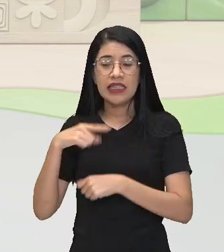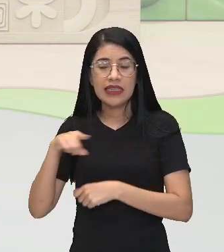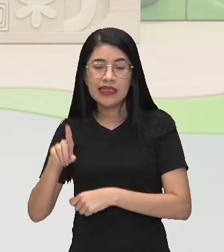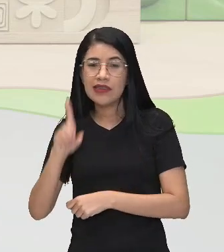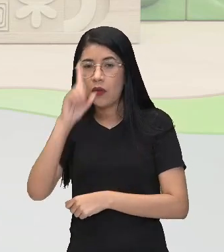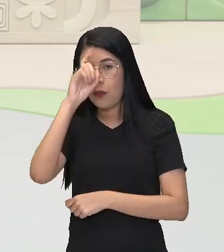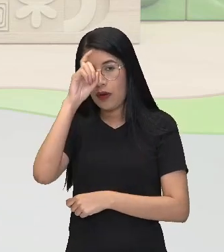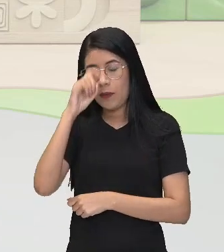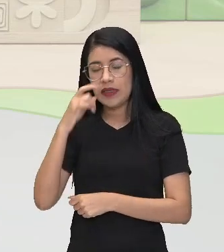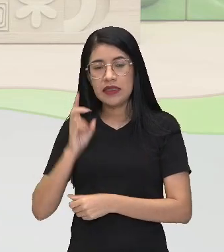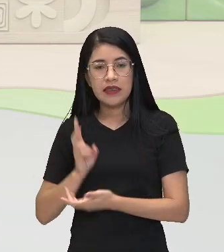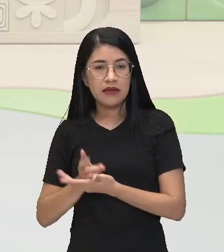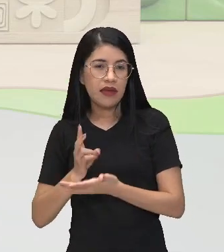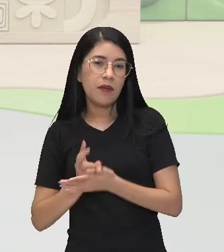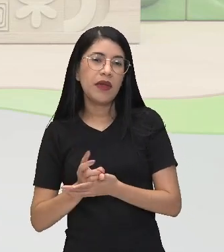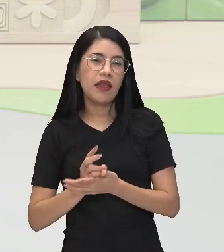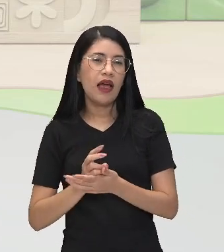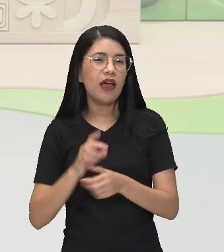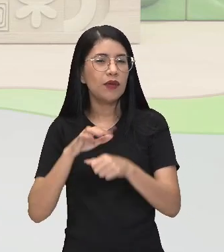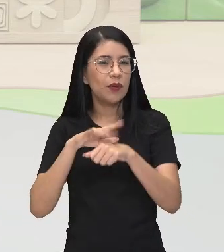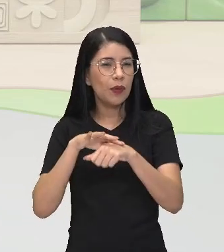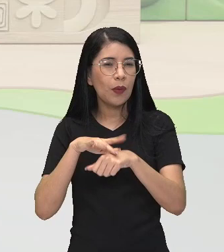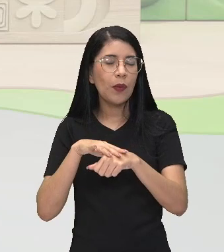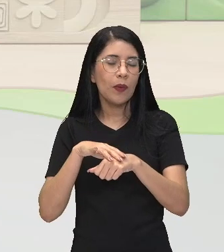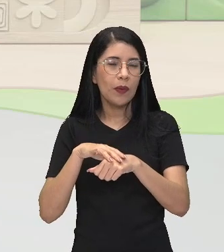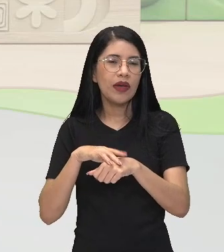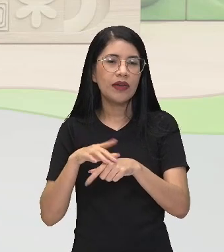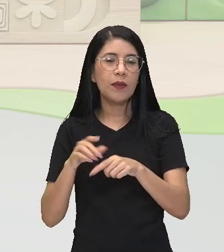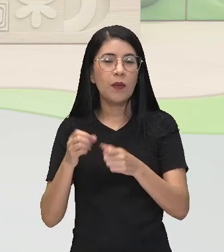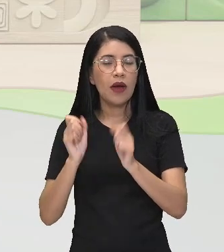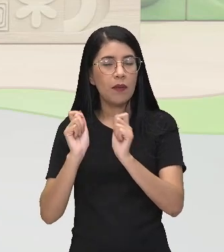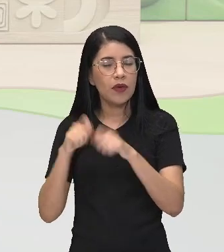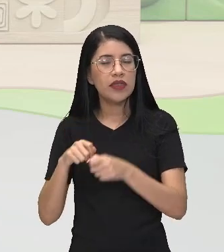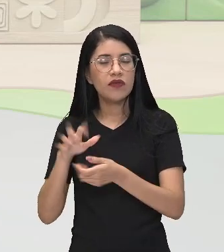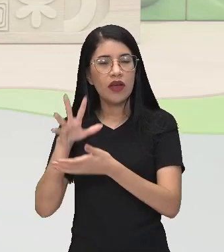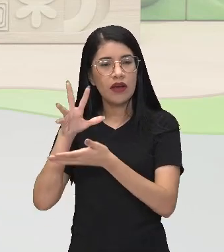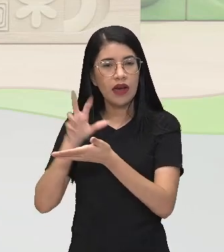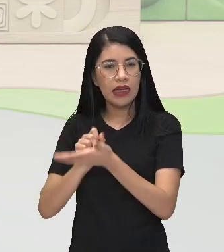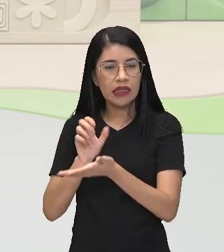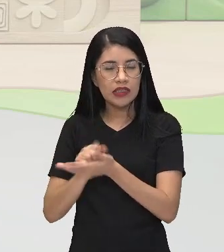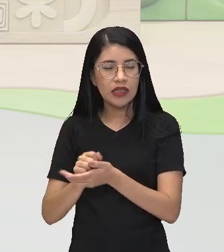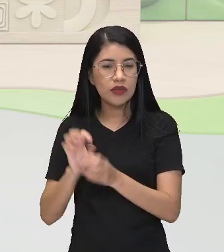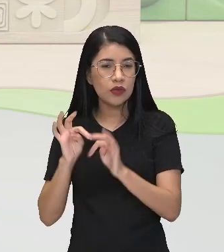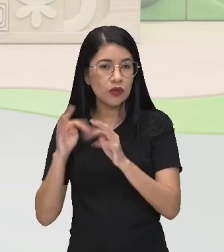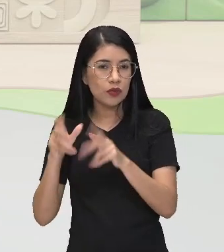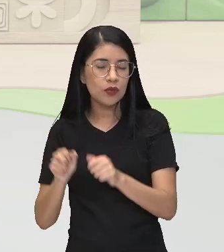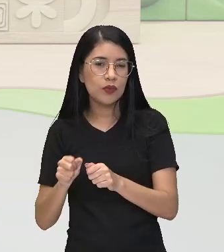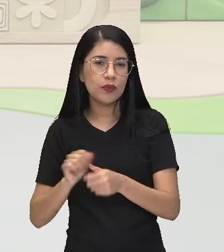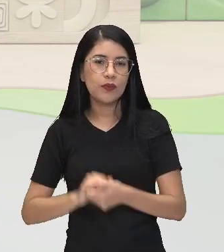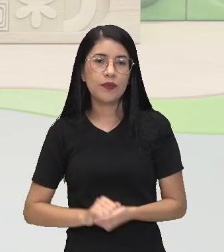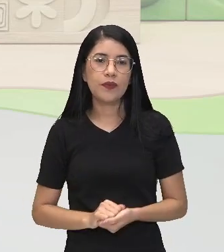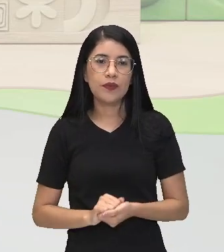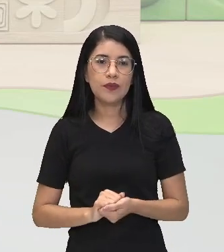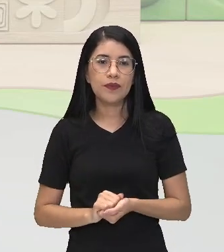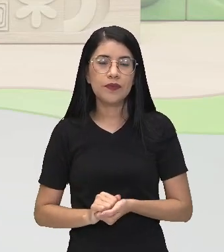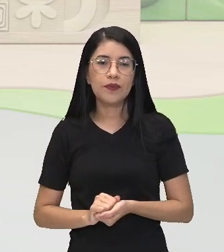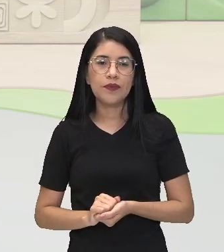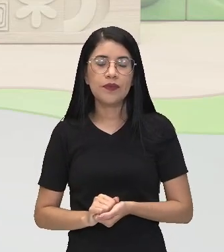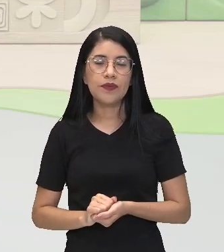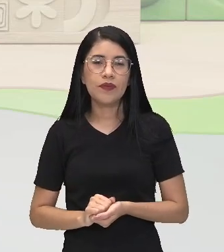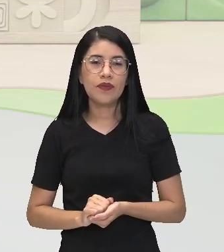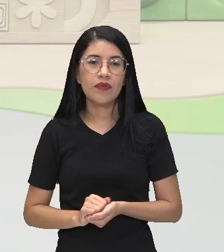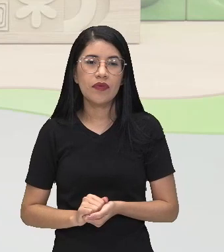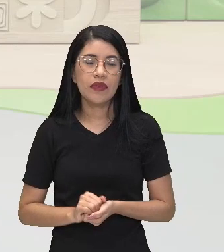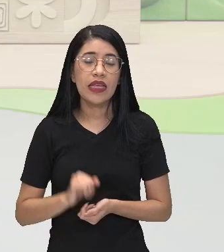que tiver com problemas de saúde para que seja feito esse cadastro, tá? Se uma doença aumentou em